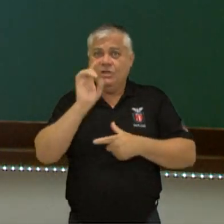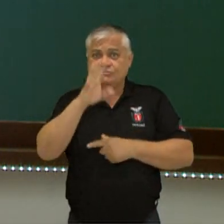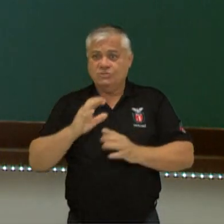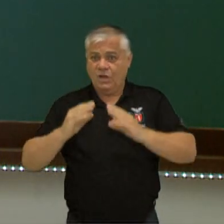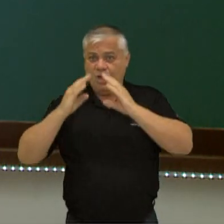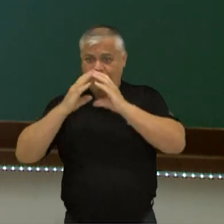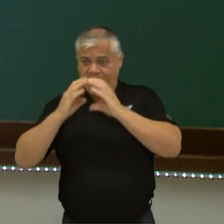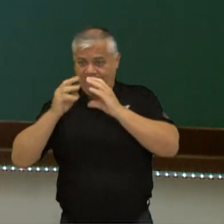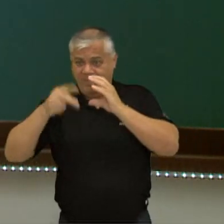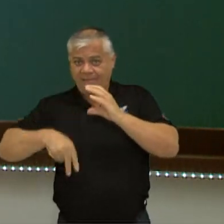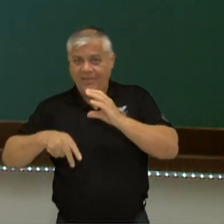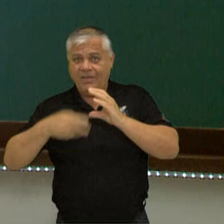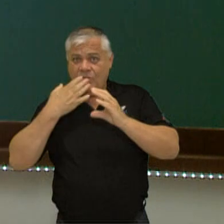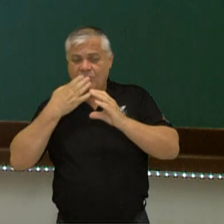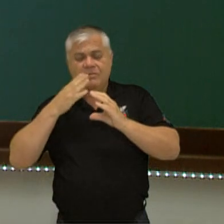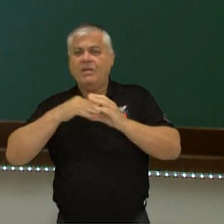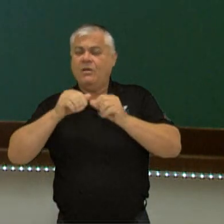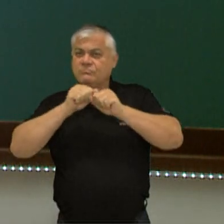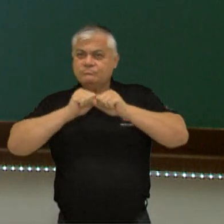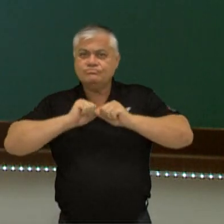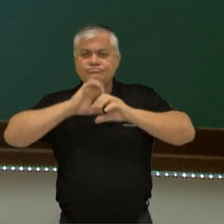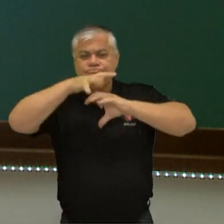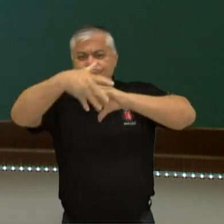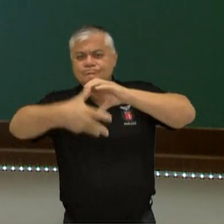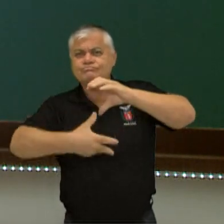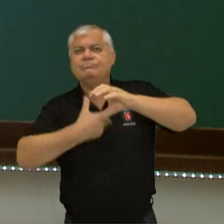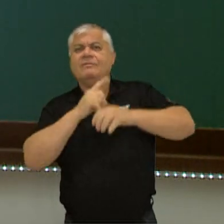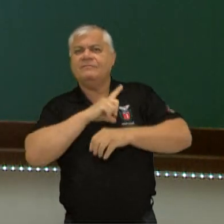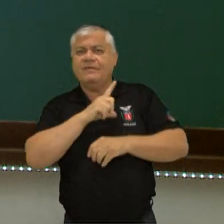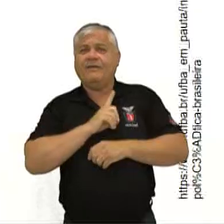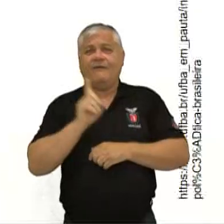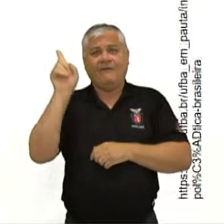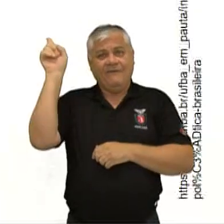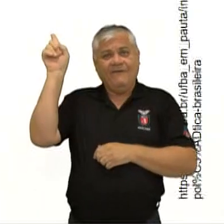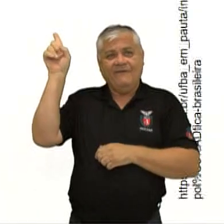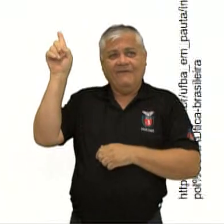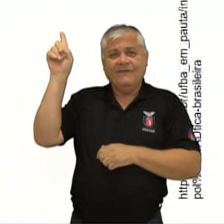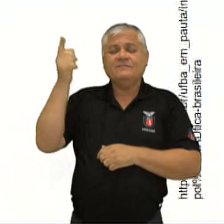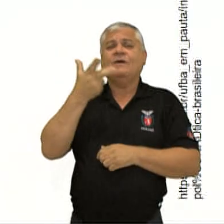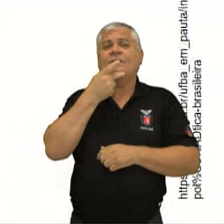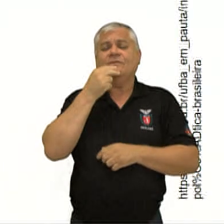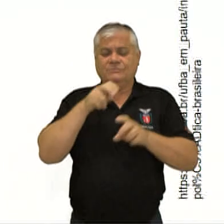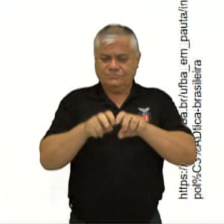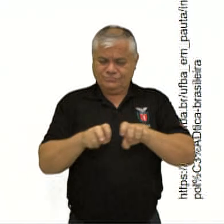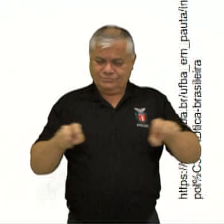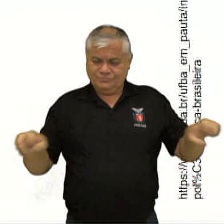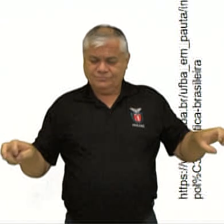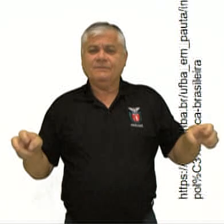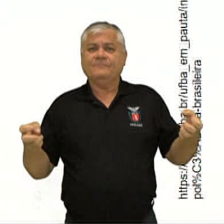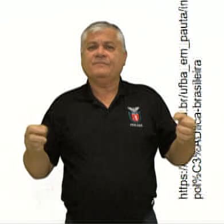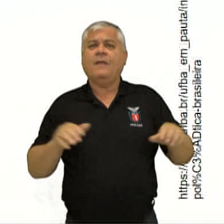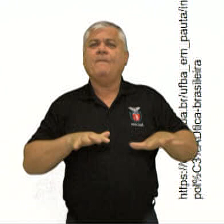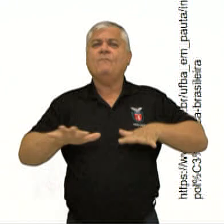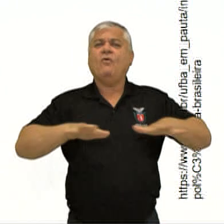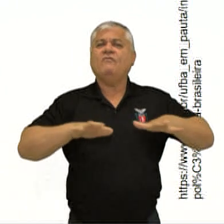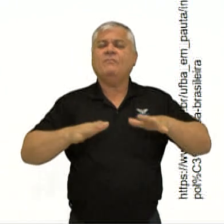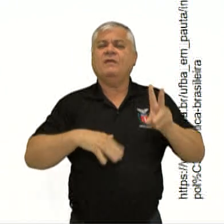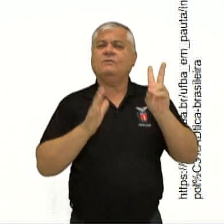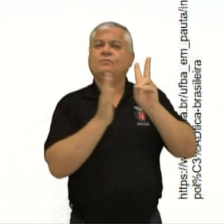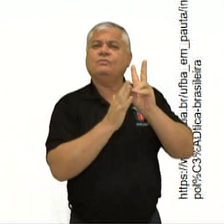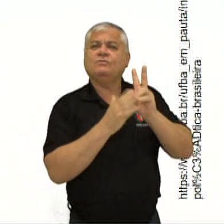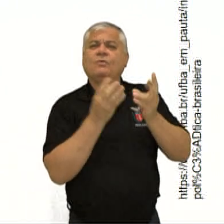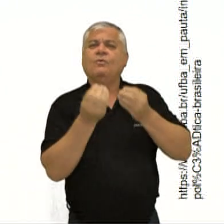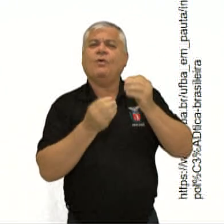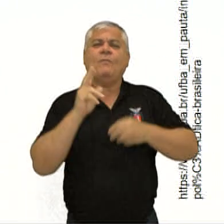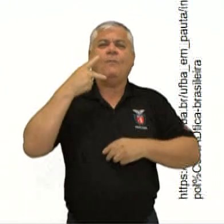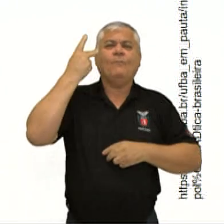Nesta imagem, nós temos alguns indígenas representantes, estão falando de uma mesa de movimentos indígenas e o fazer